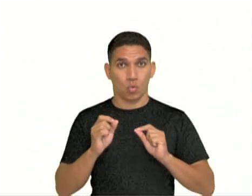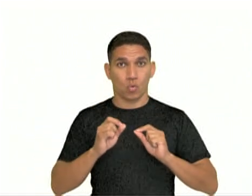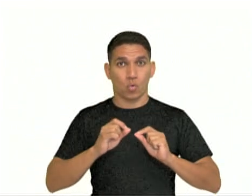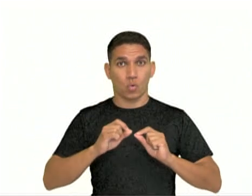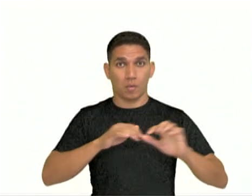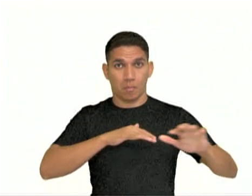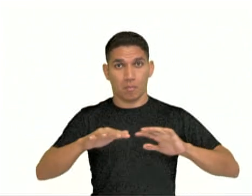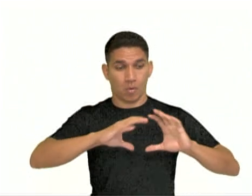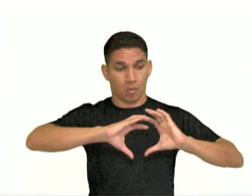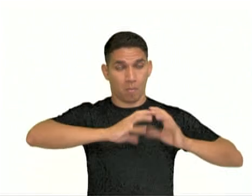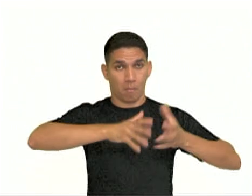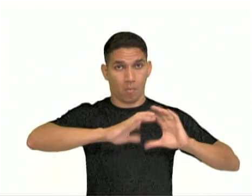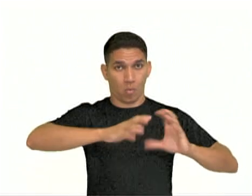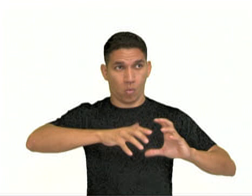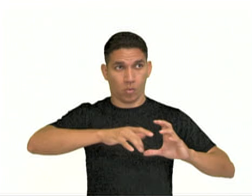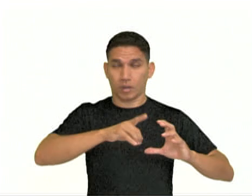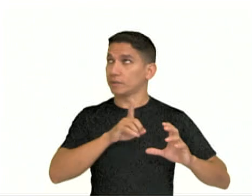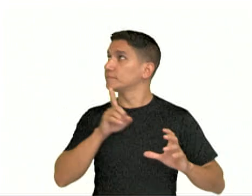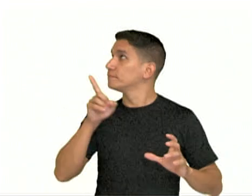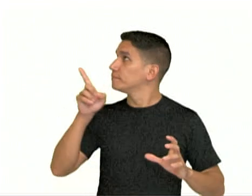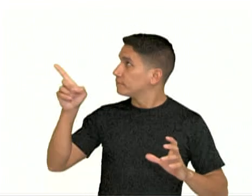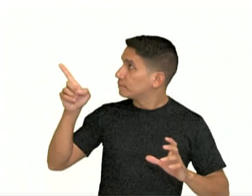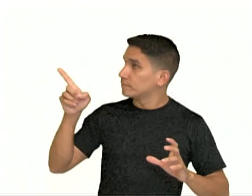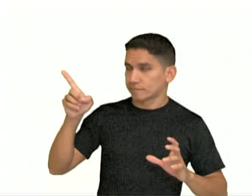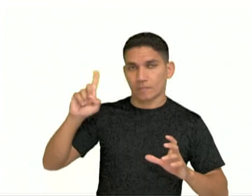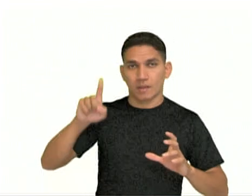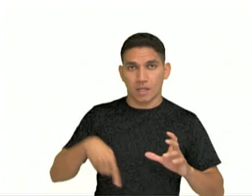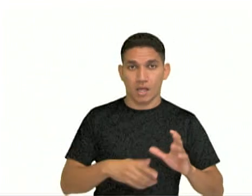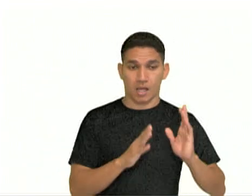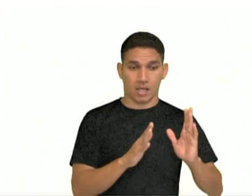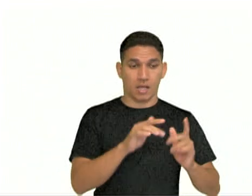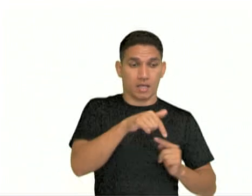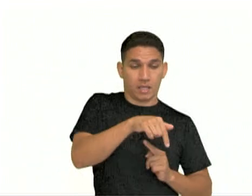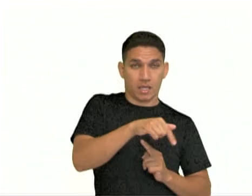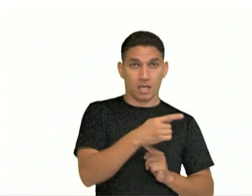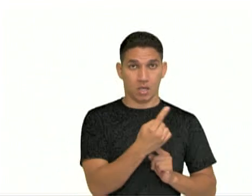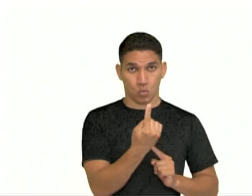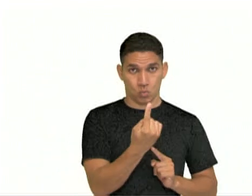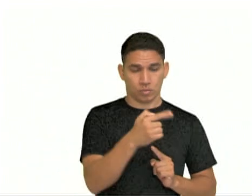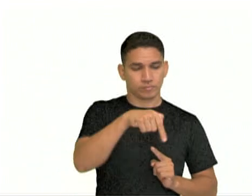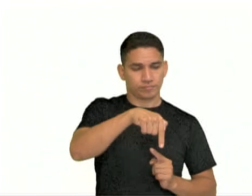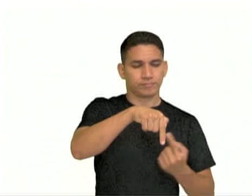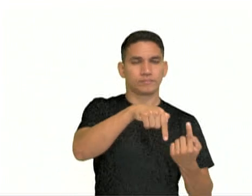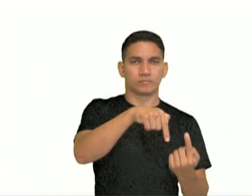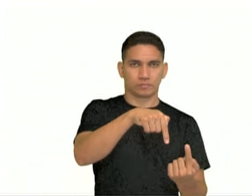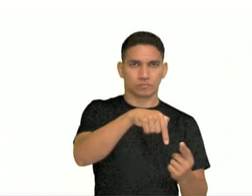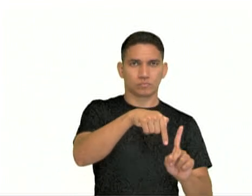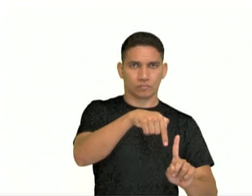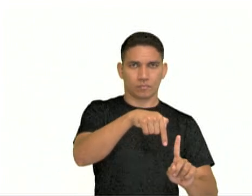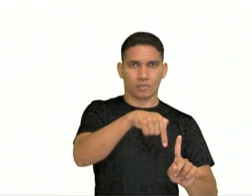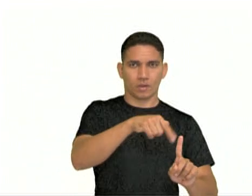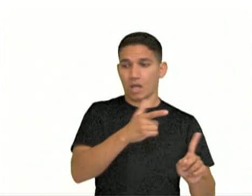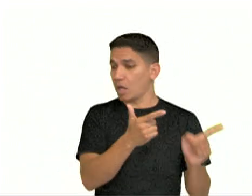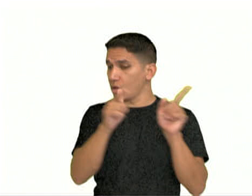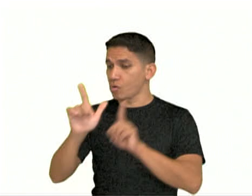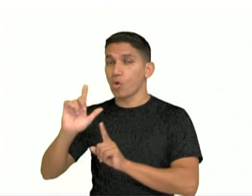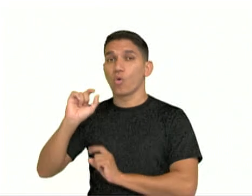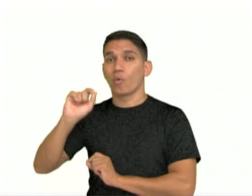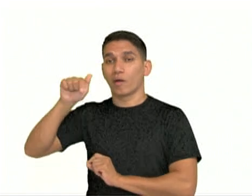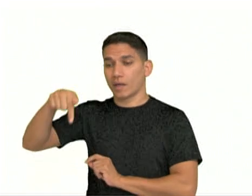movimento da bola, que é em um certo momento é Q1 e passou para um estado, uma quantidade de